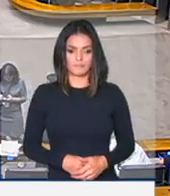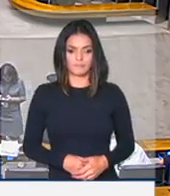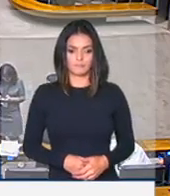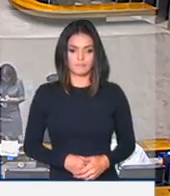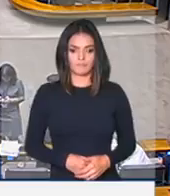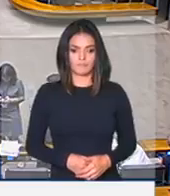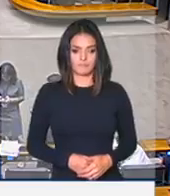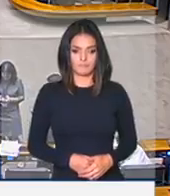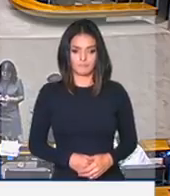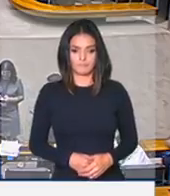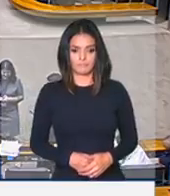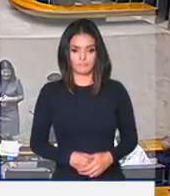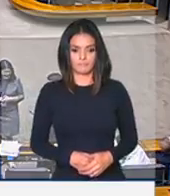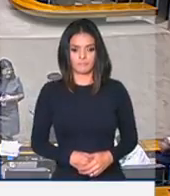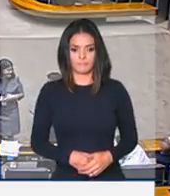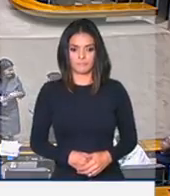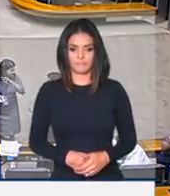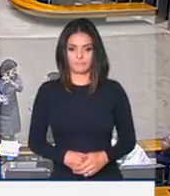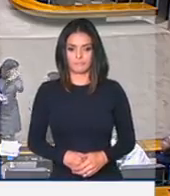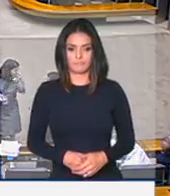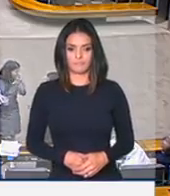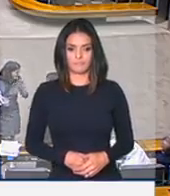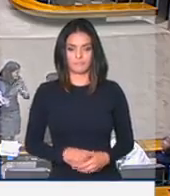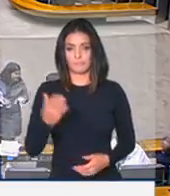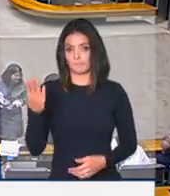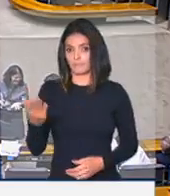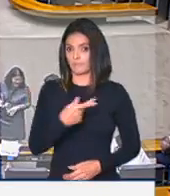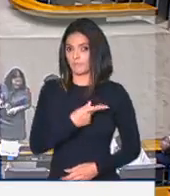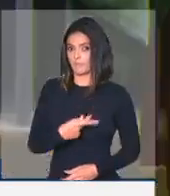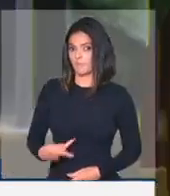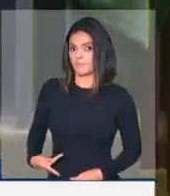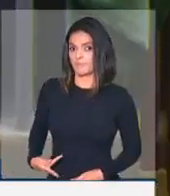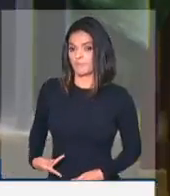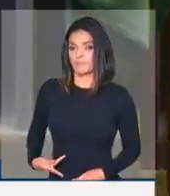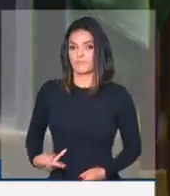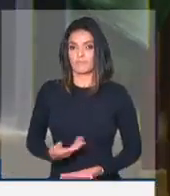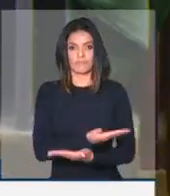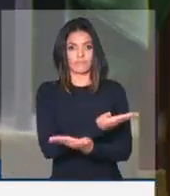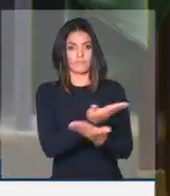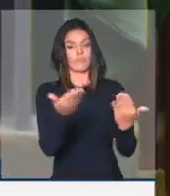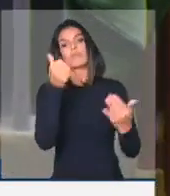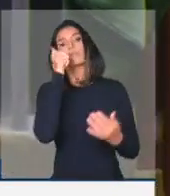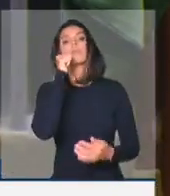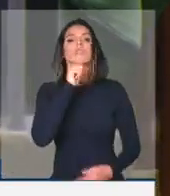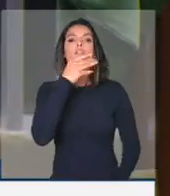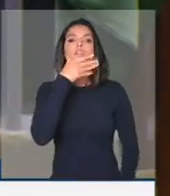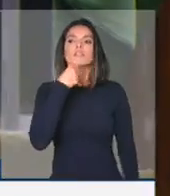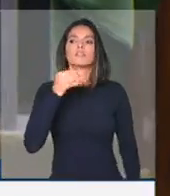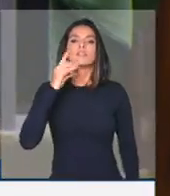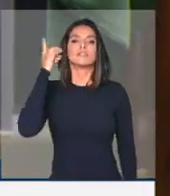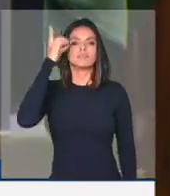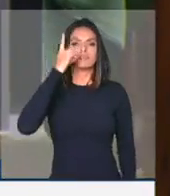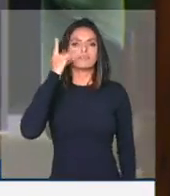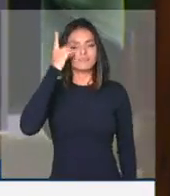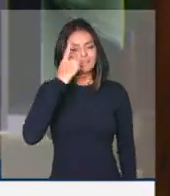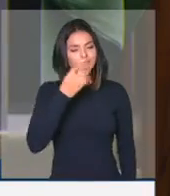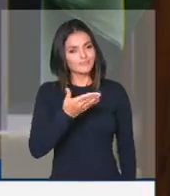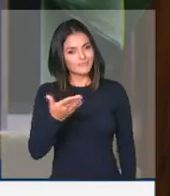Tempo de liderança. Senhor presidente, senhores e senhoras